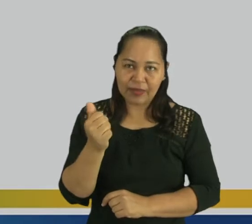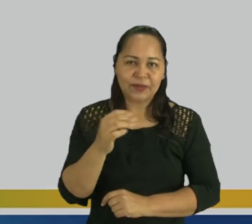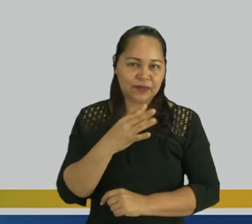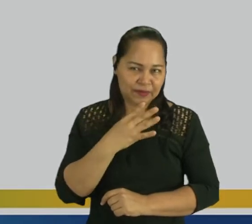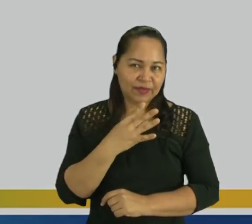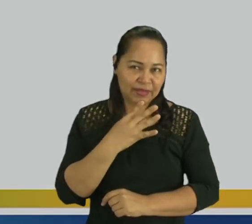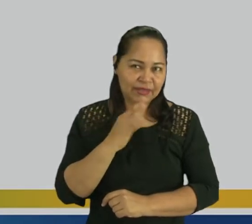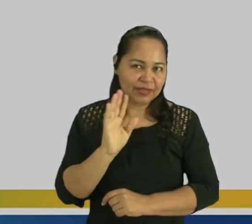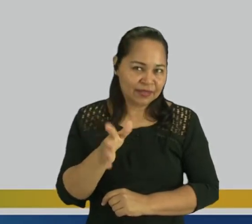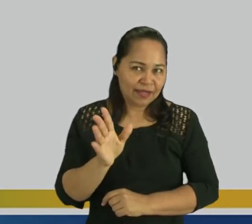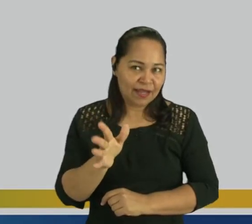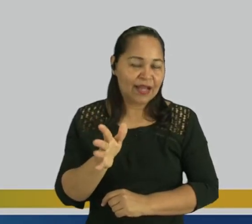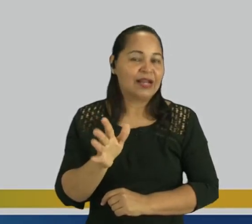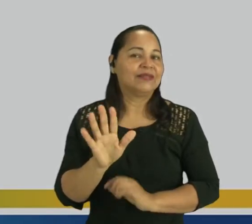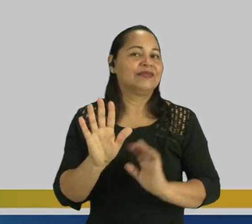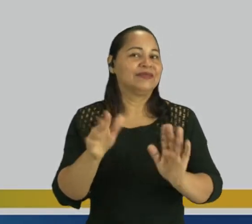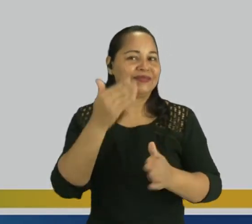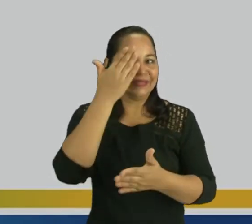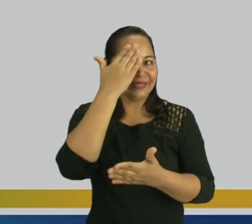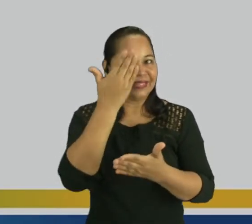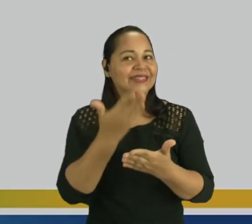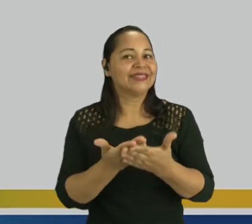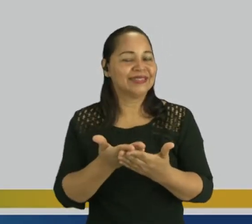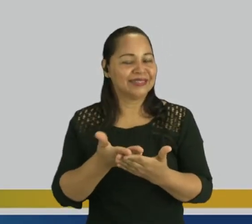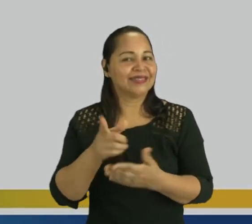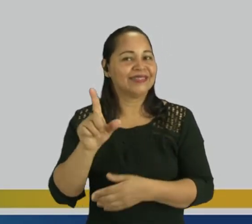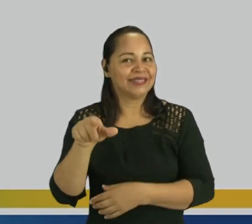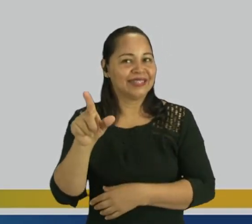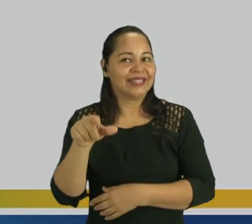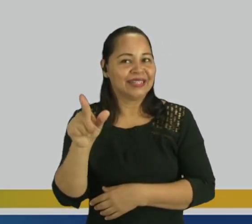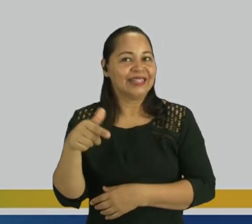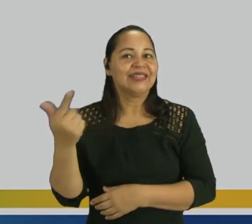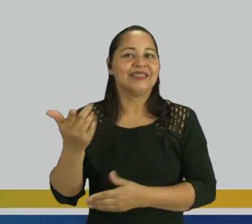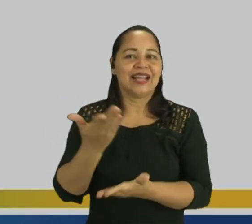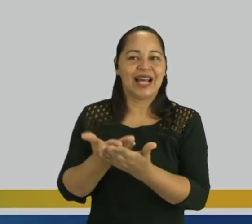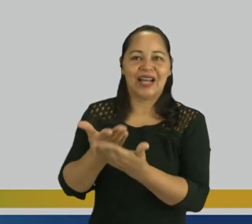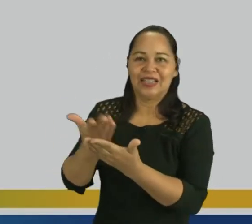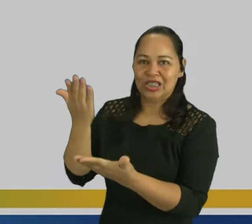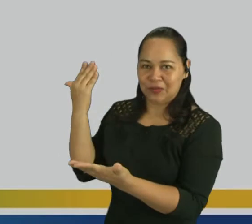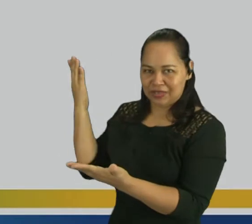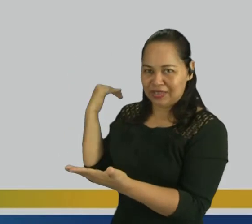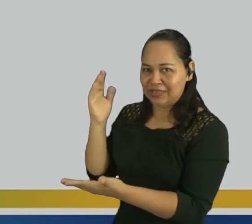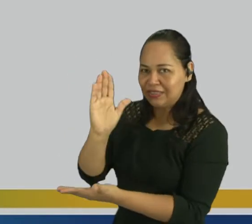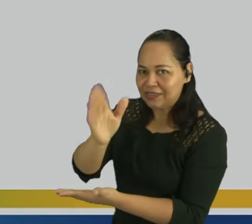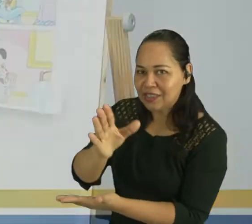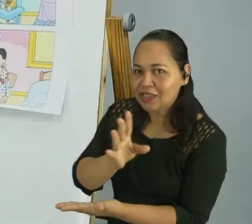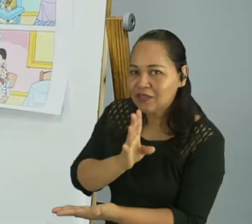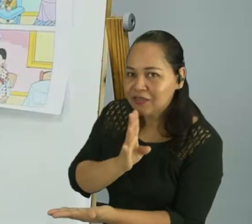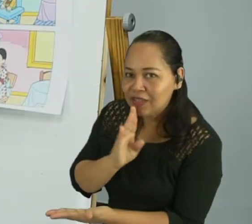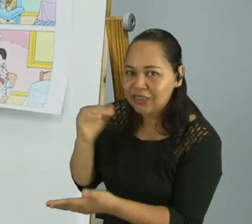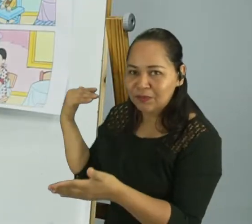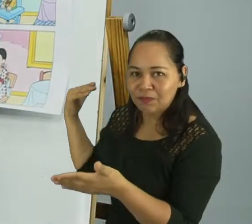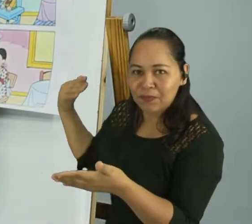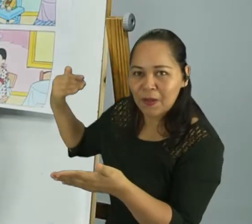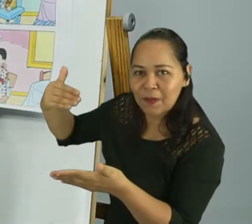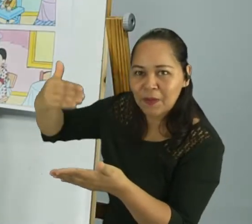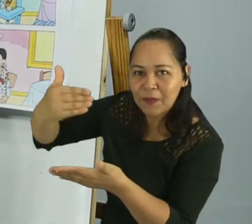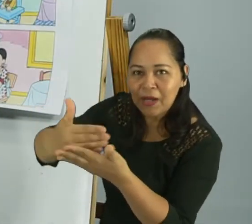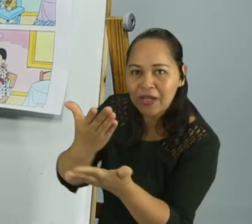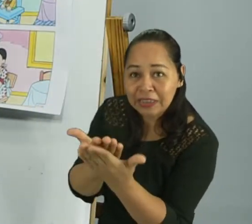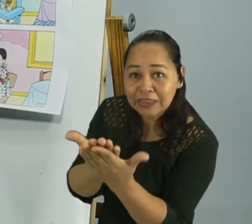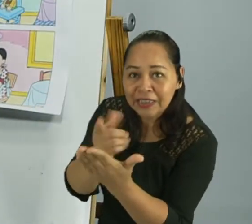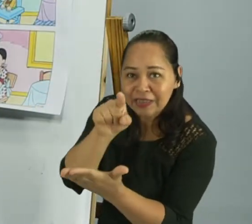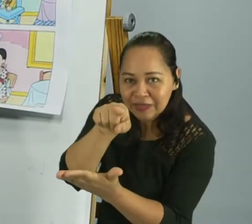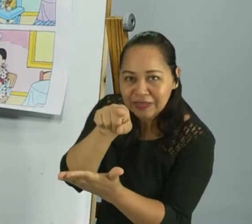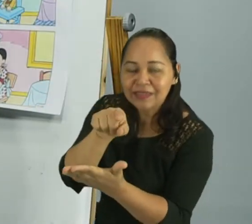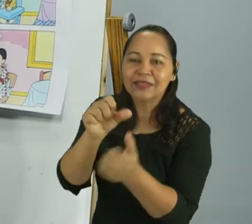já tem, né, bastante conhecimento disso. Eu acredito, né? Você já assistiu às outras aulas, não foi?